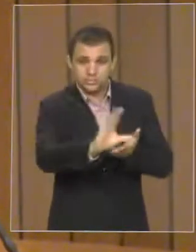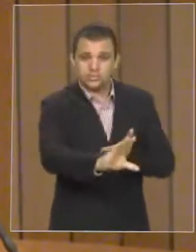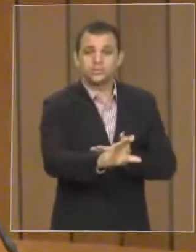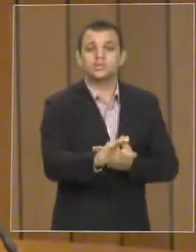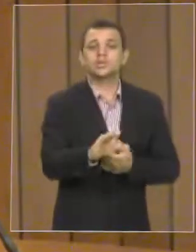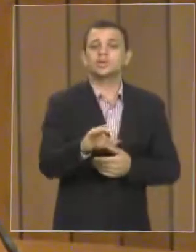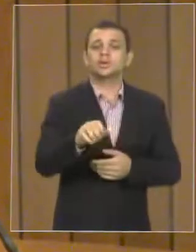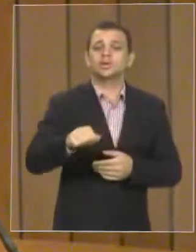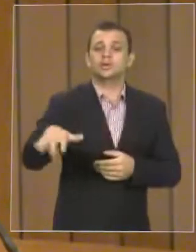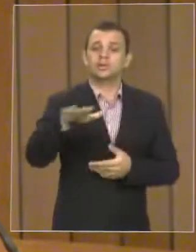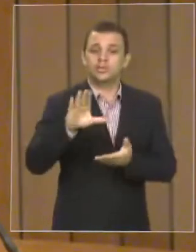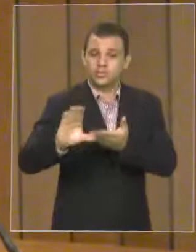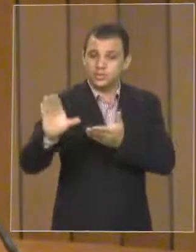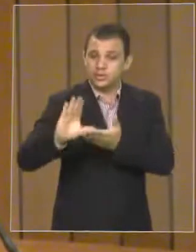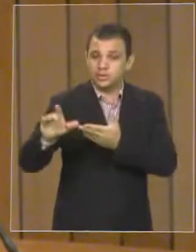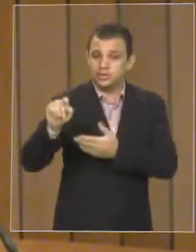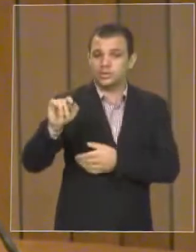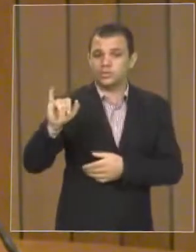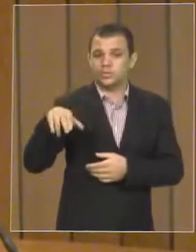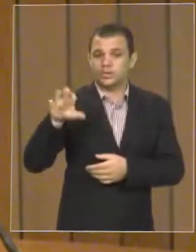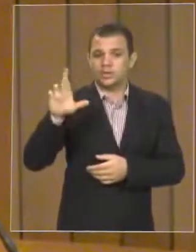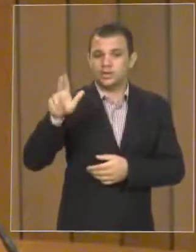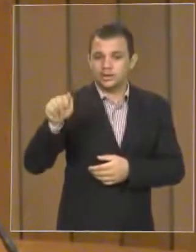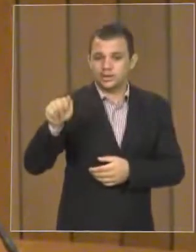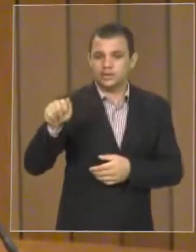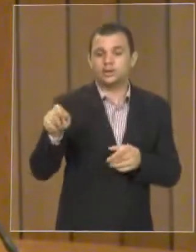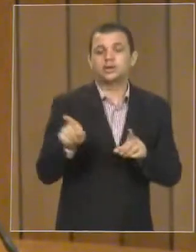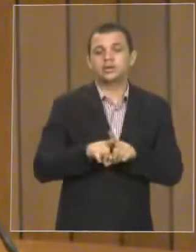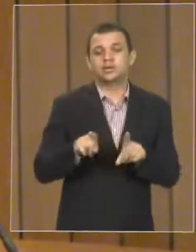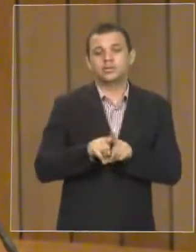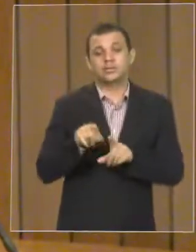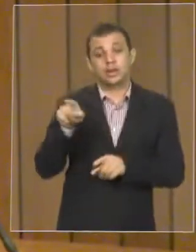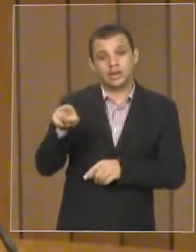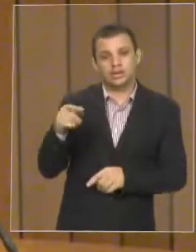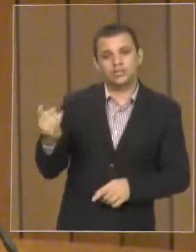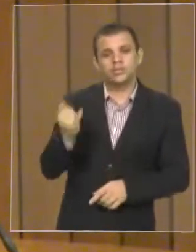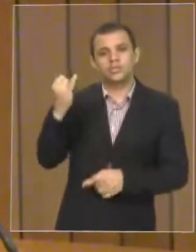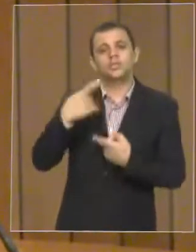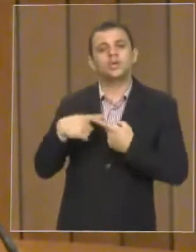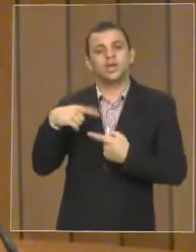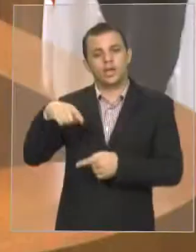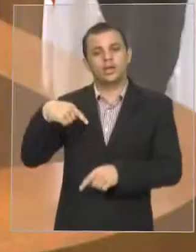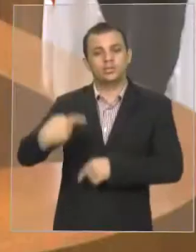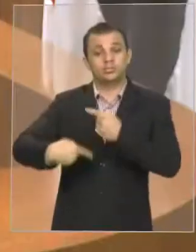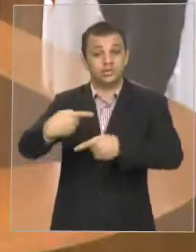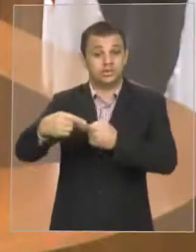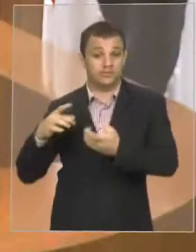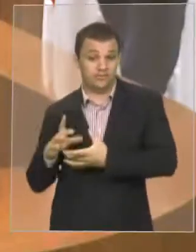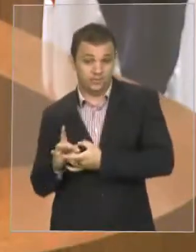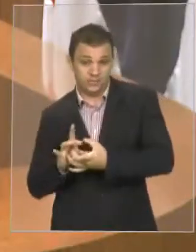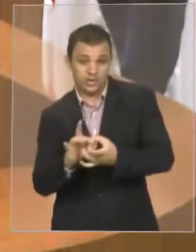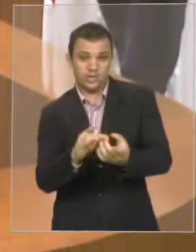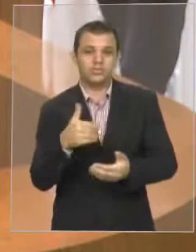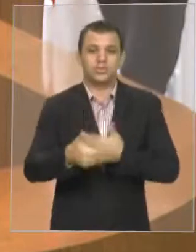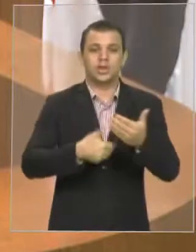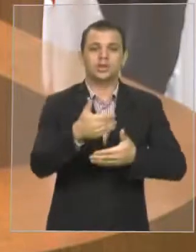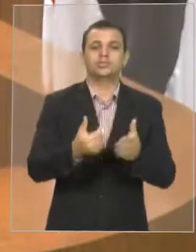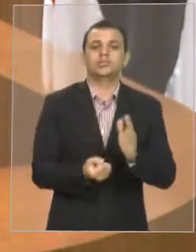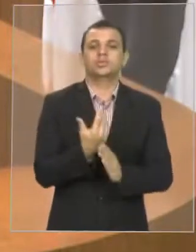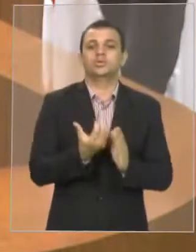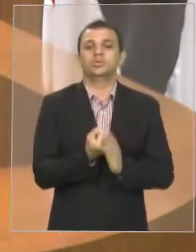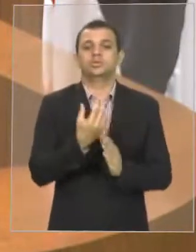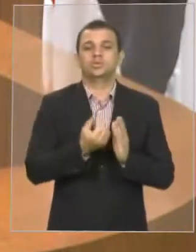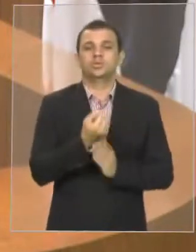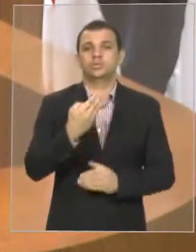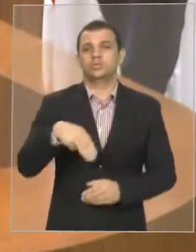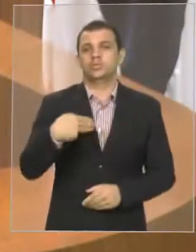órgão para chegar nesse resultado, que é um dos elos importantes do processo produtivo do Maranhão, porque a titulação da área é essencial para